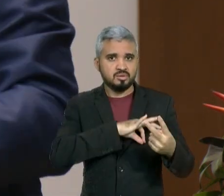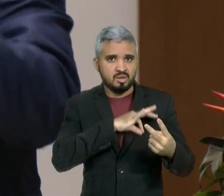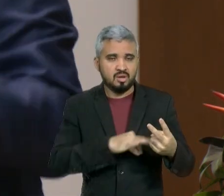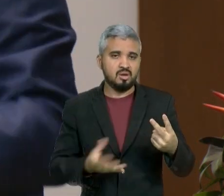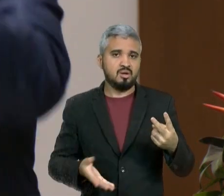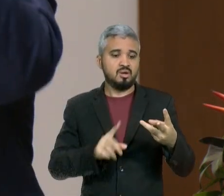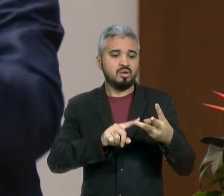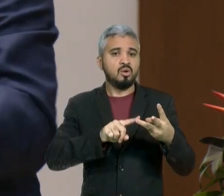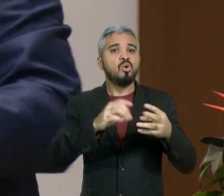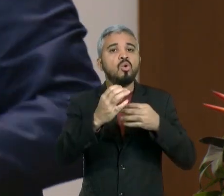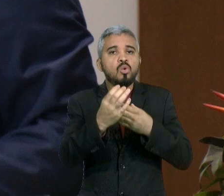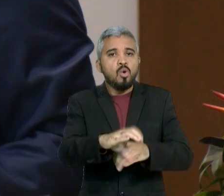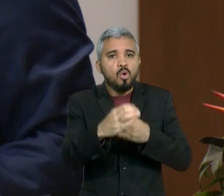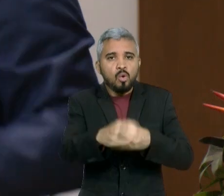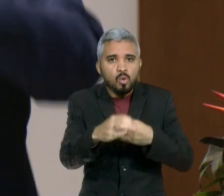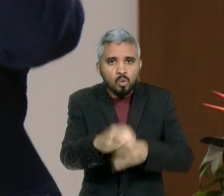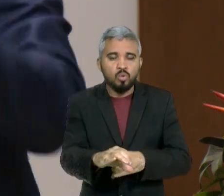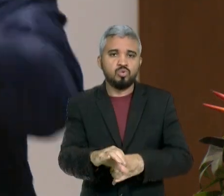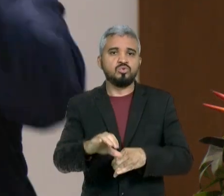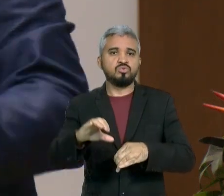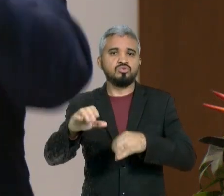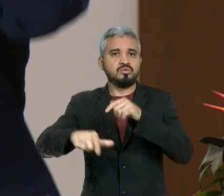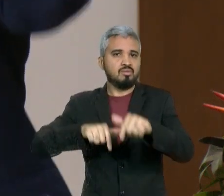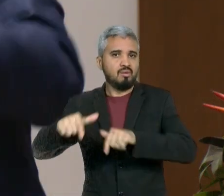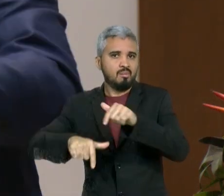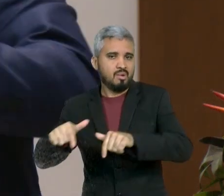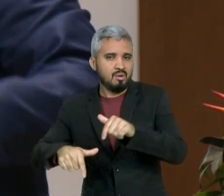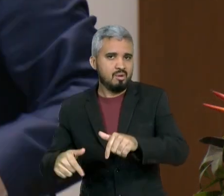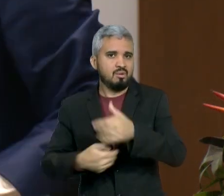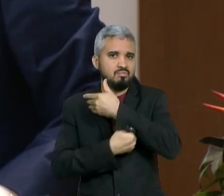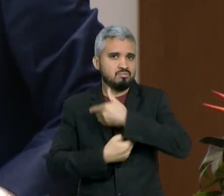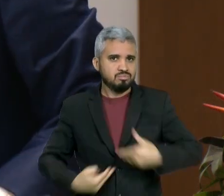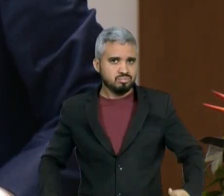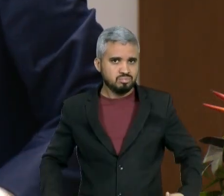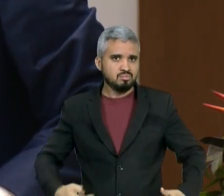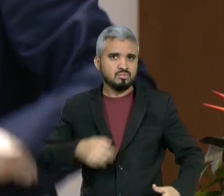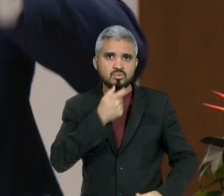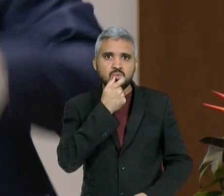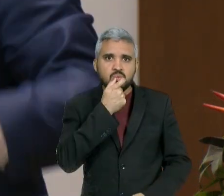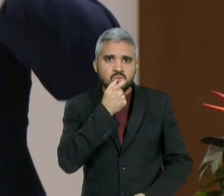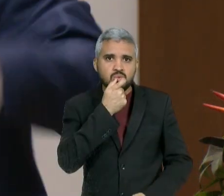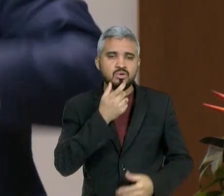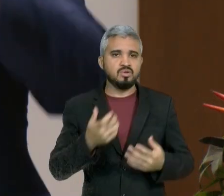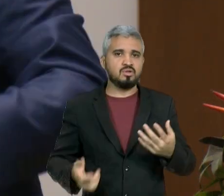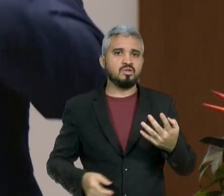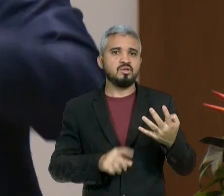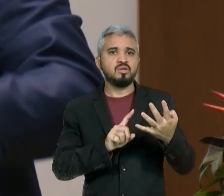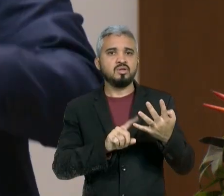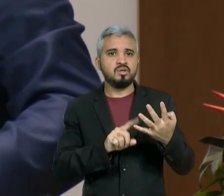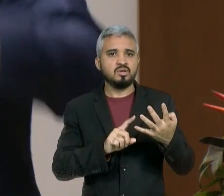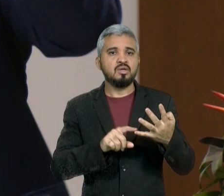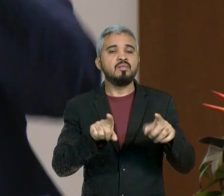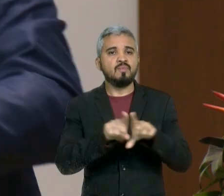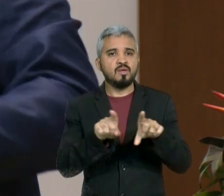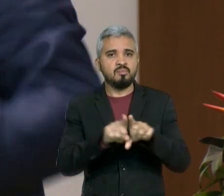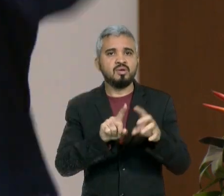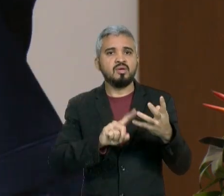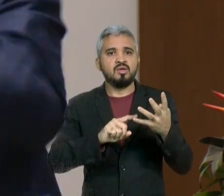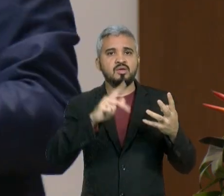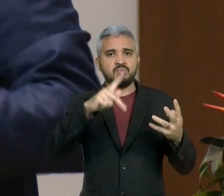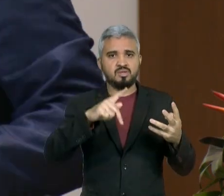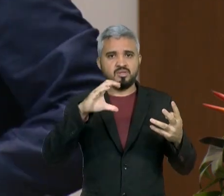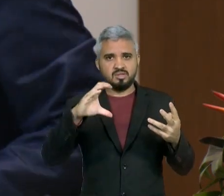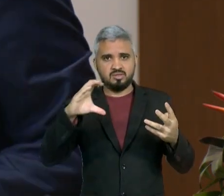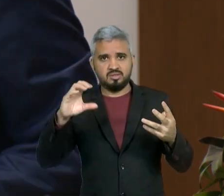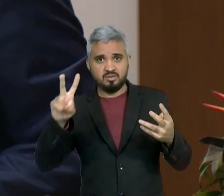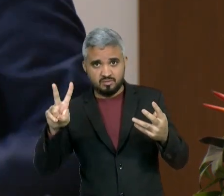concurso para agente de trânsito, valorização do agente de trânsito, a aprovação do plano de casos e carreiras para agente de trânsito e